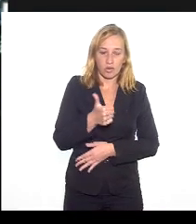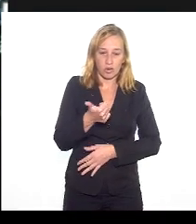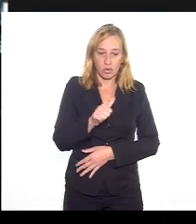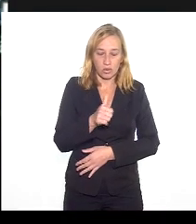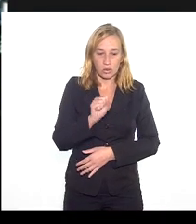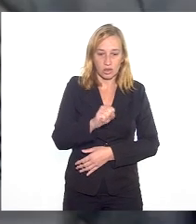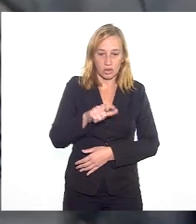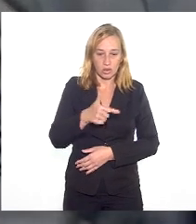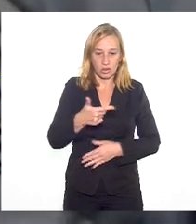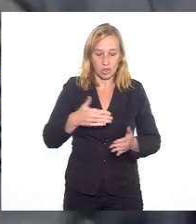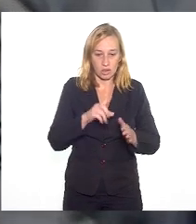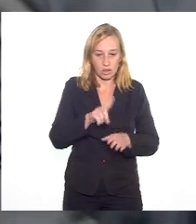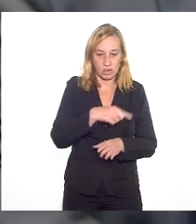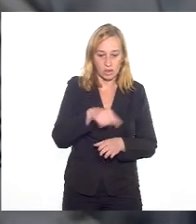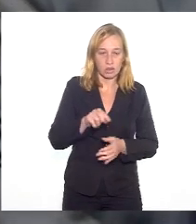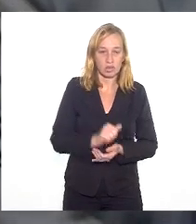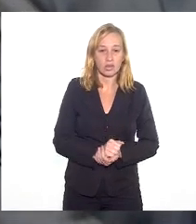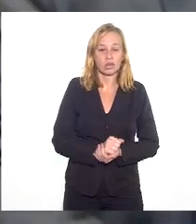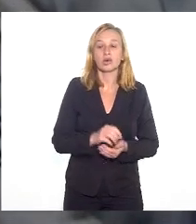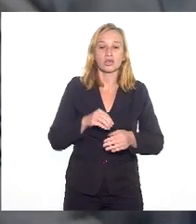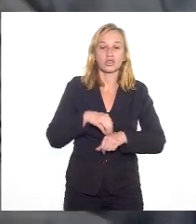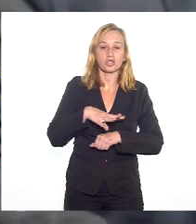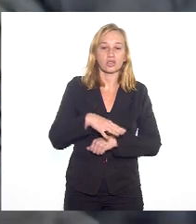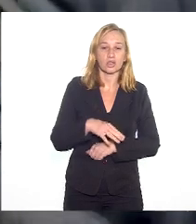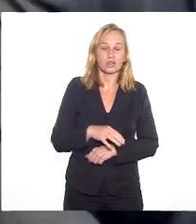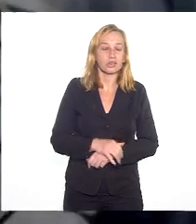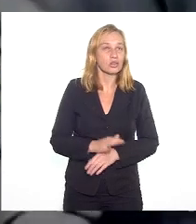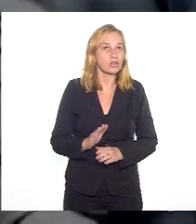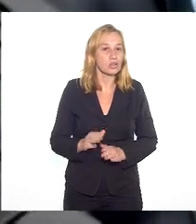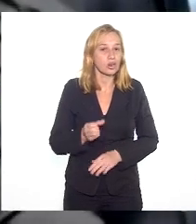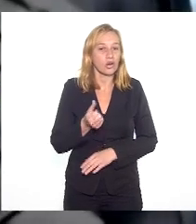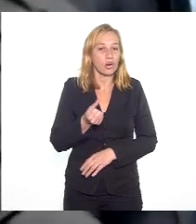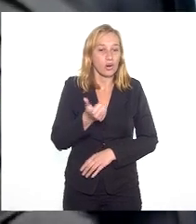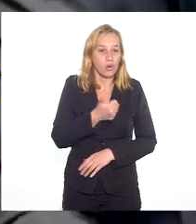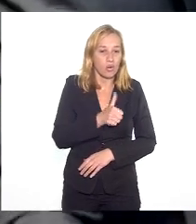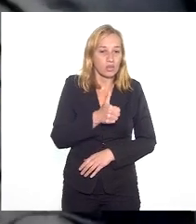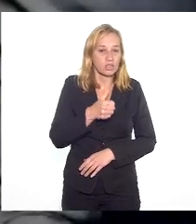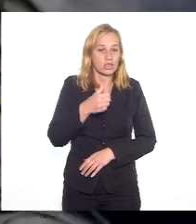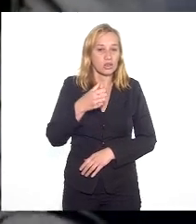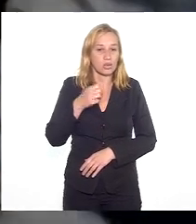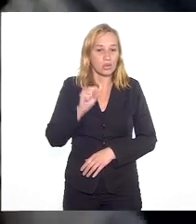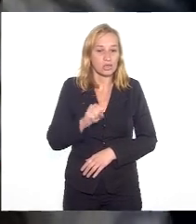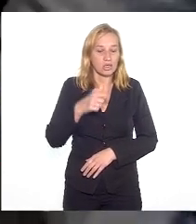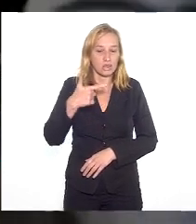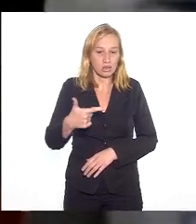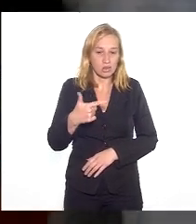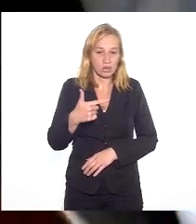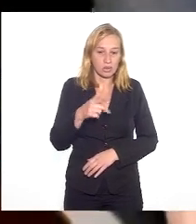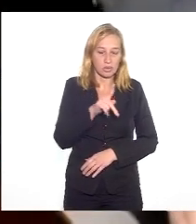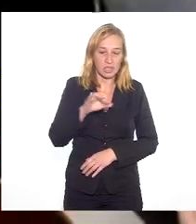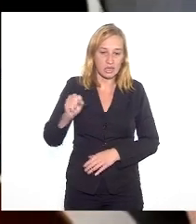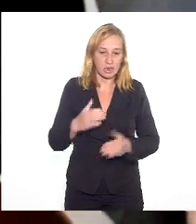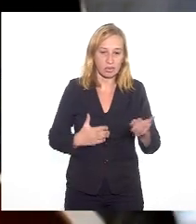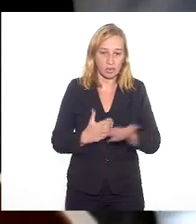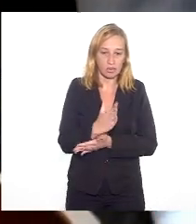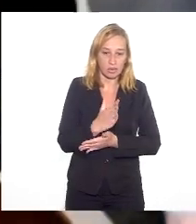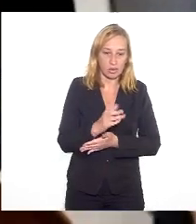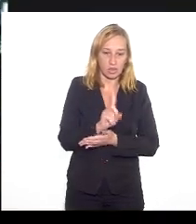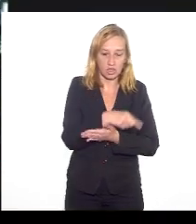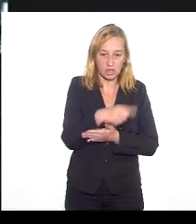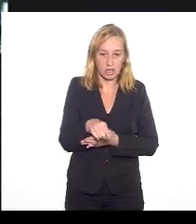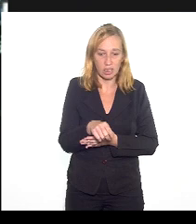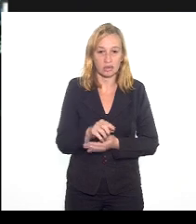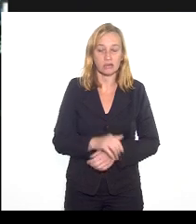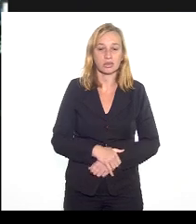A sobremesa requer bem destaque. Destaque a emenda número 1182, deputado Rodrigo Amorim, bancada PSL. Senhores que aprovam isso, estão